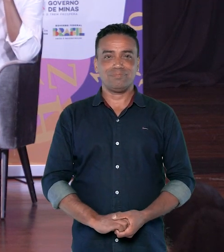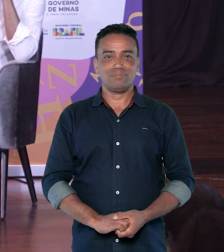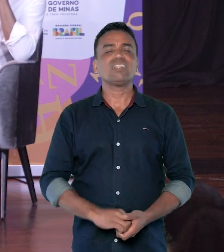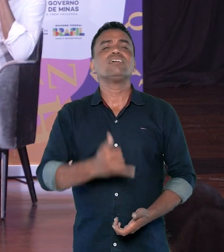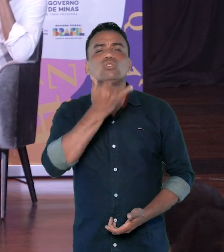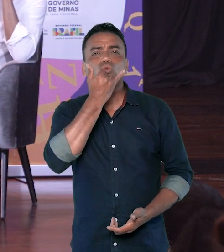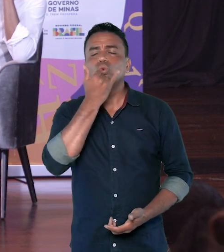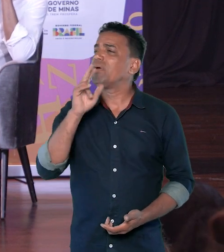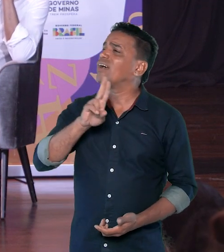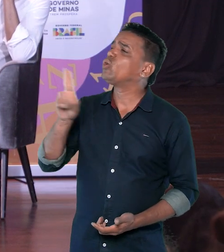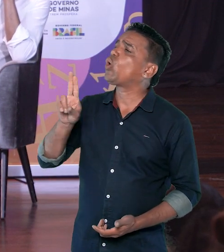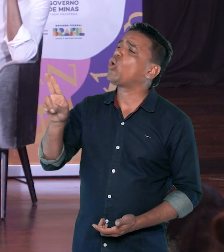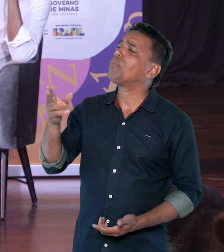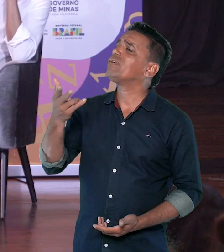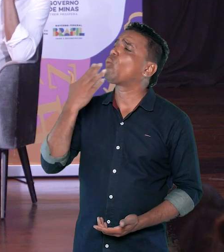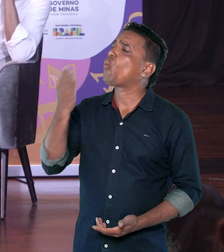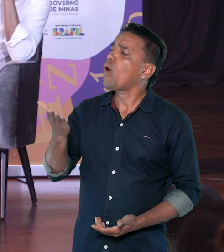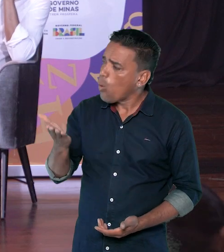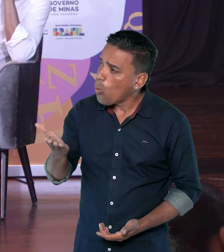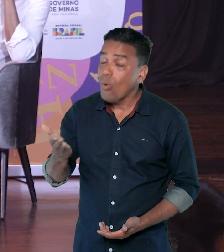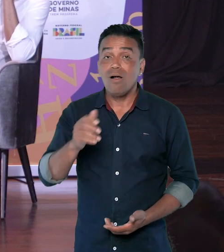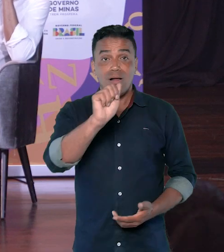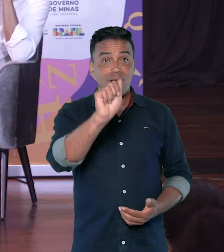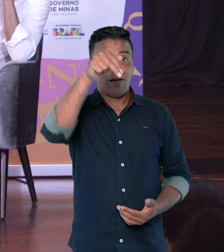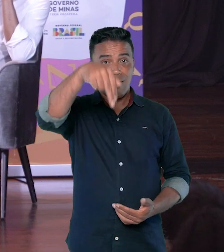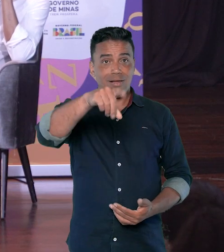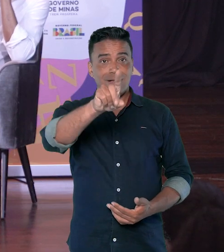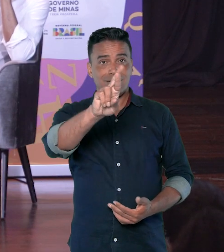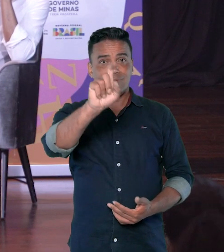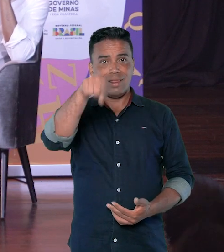Desculpe, como é que você chama? Você não falou seu nome? André, obrigado.